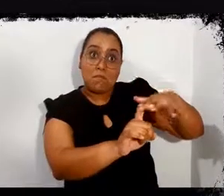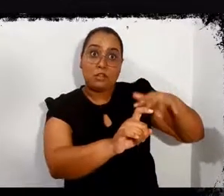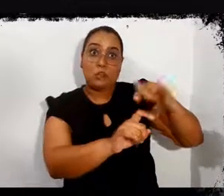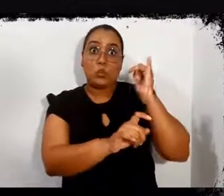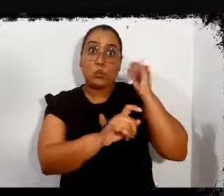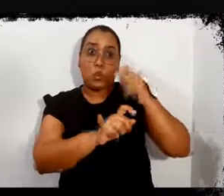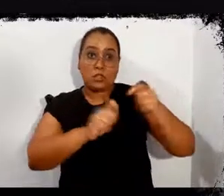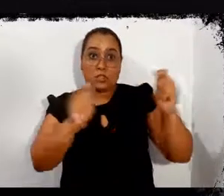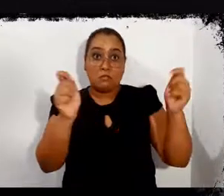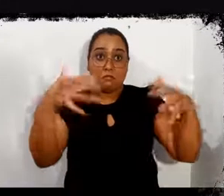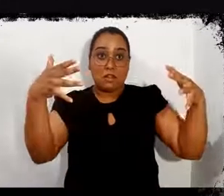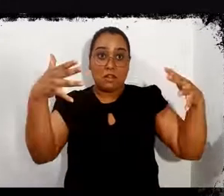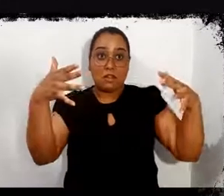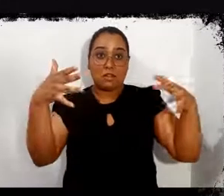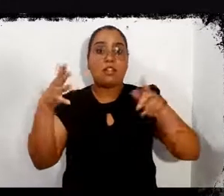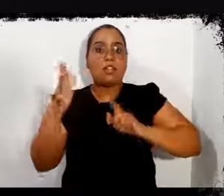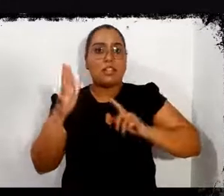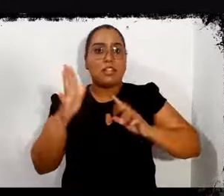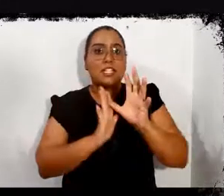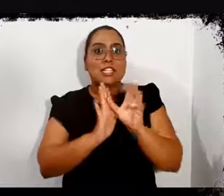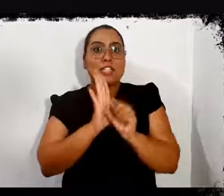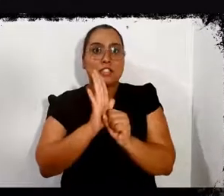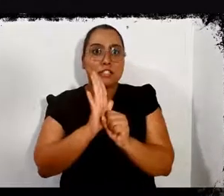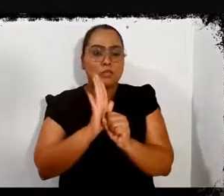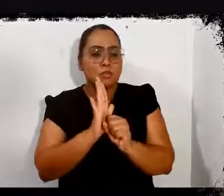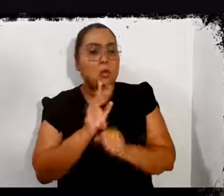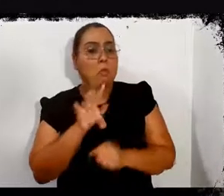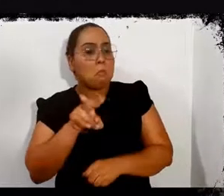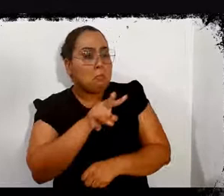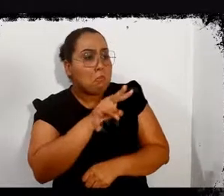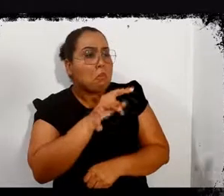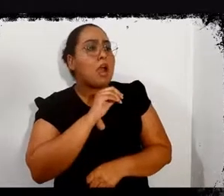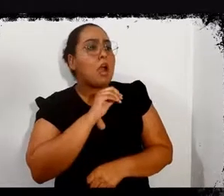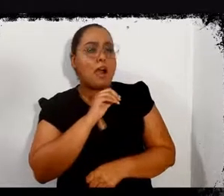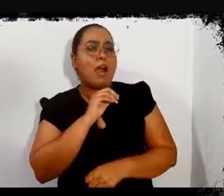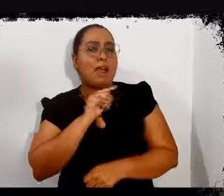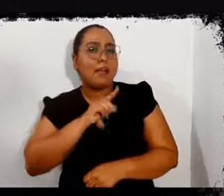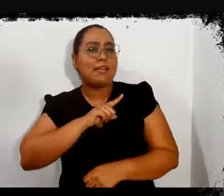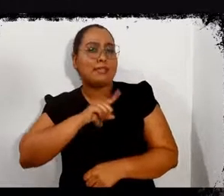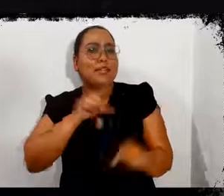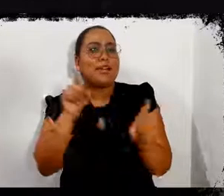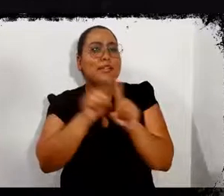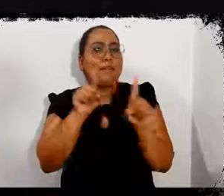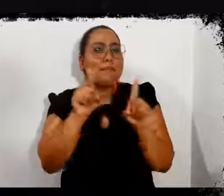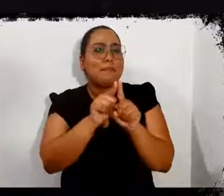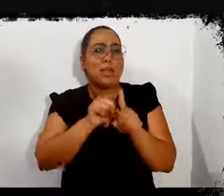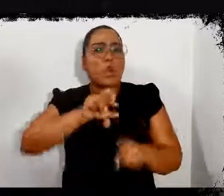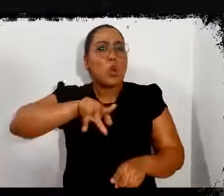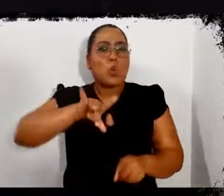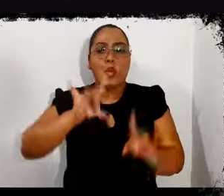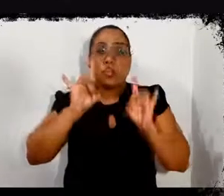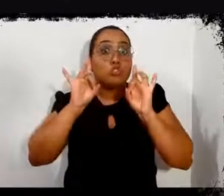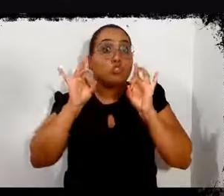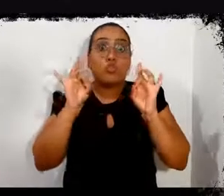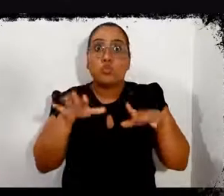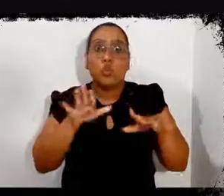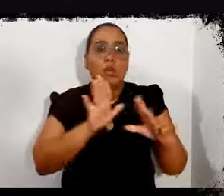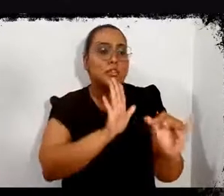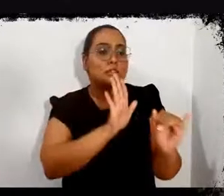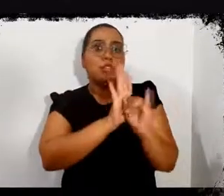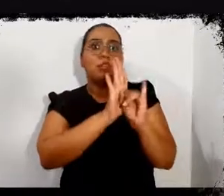os homens de todos os tempos. No próximo encontro,